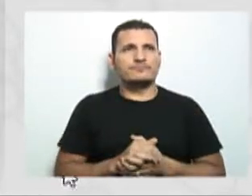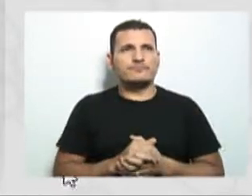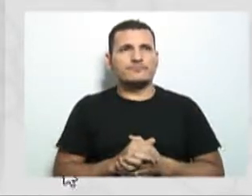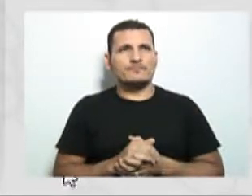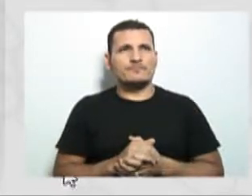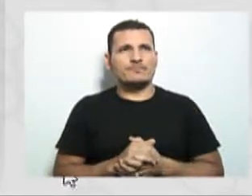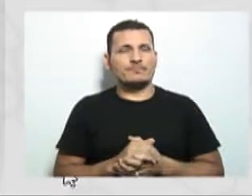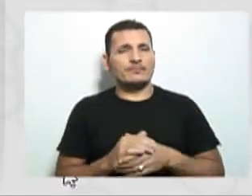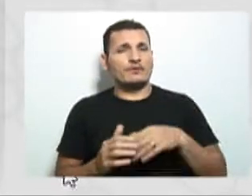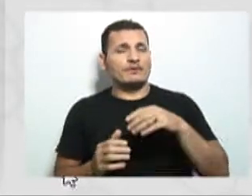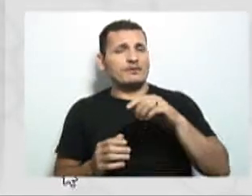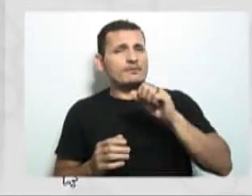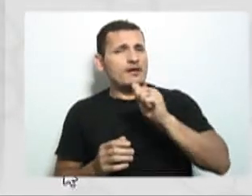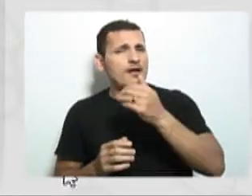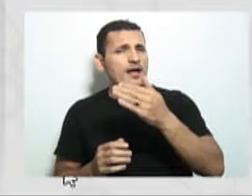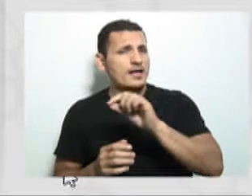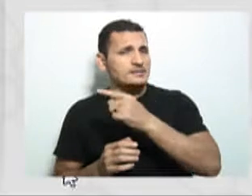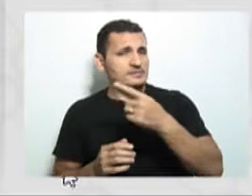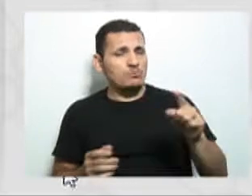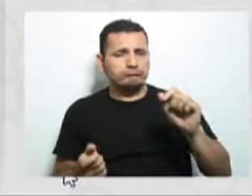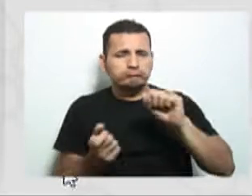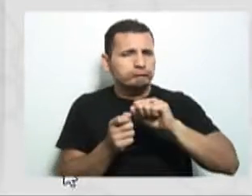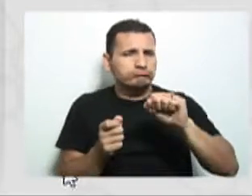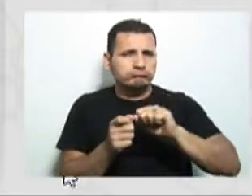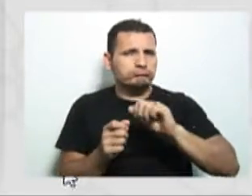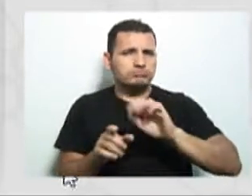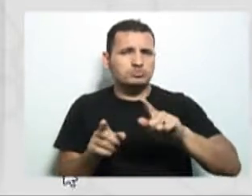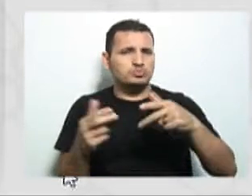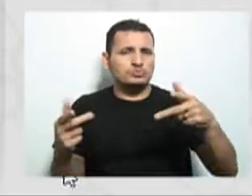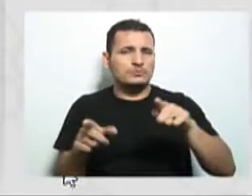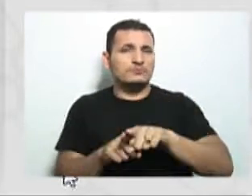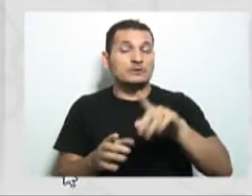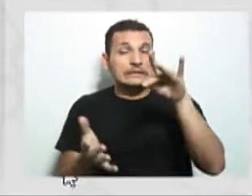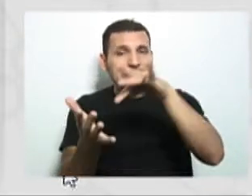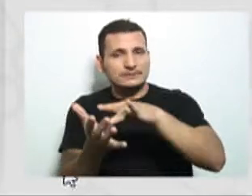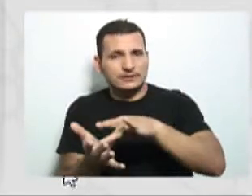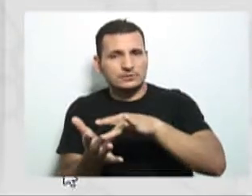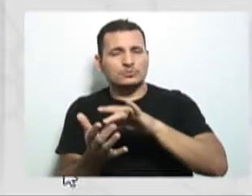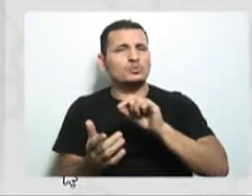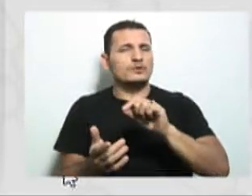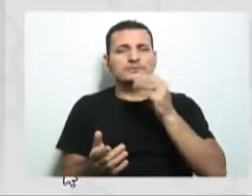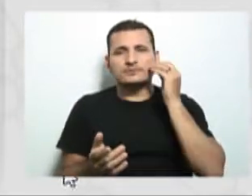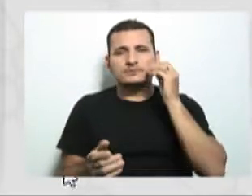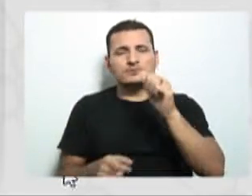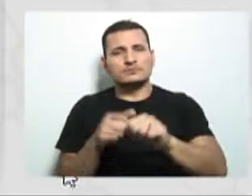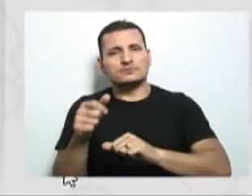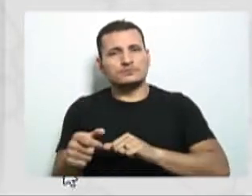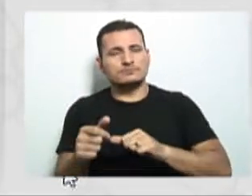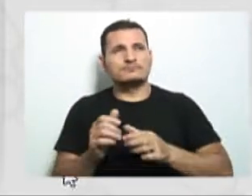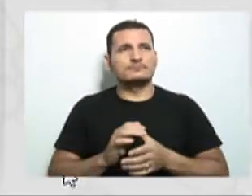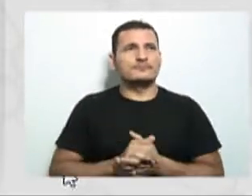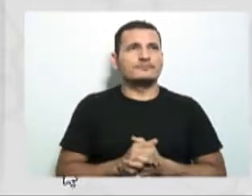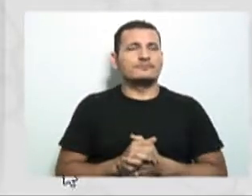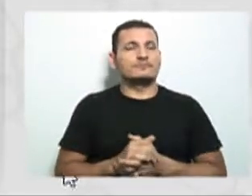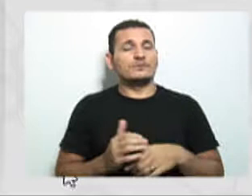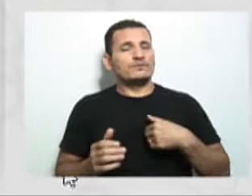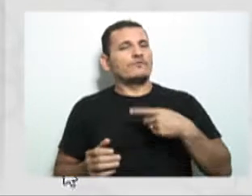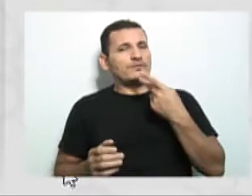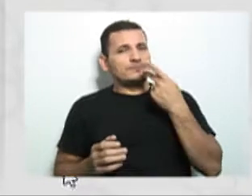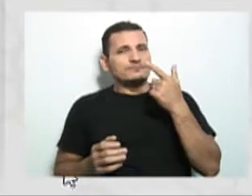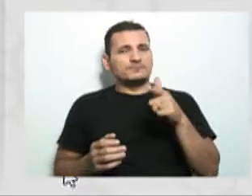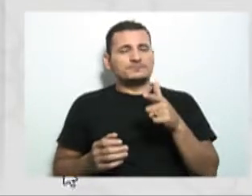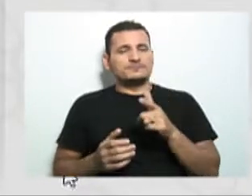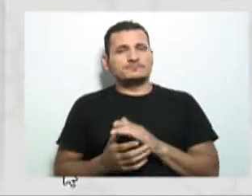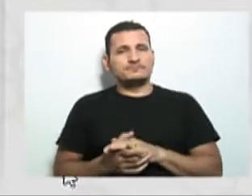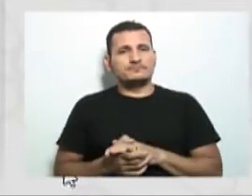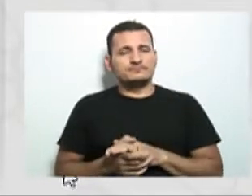e ação sobre a realidade, no sentido de transformá-la. Repeat, please, professor? Tá, vou repetir, vamos lá então.